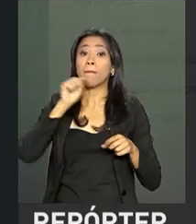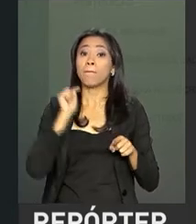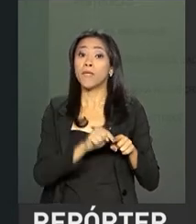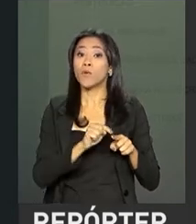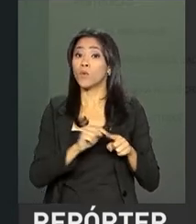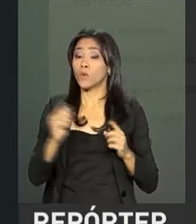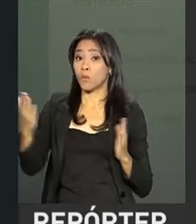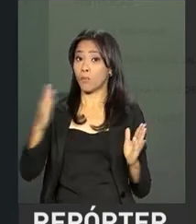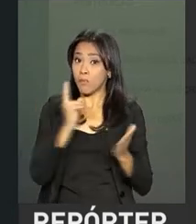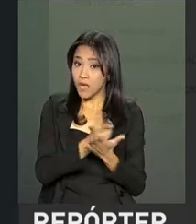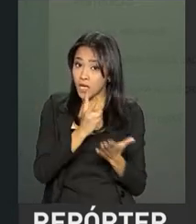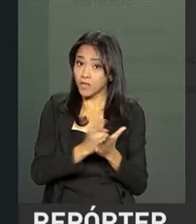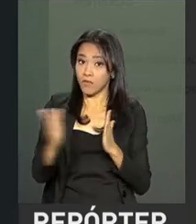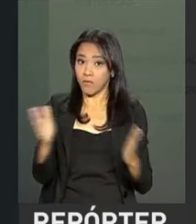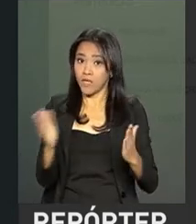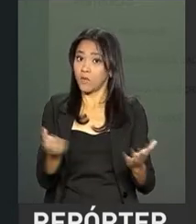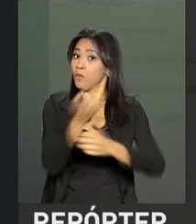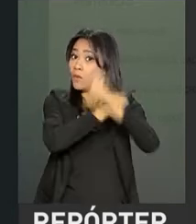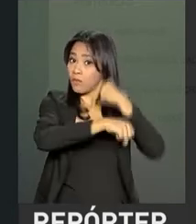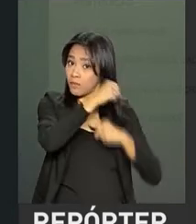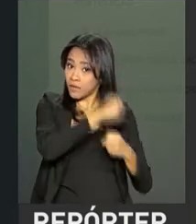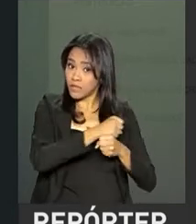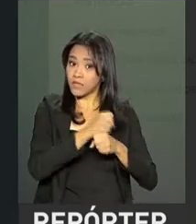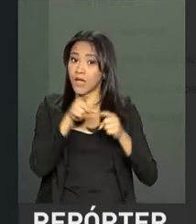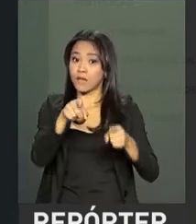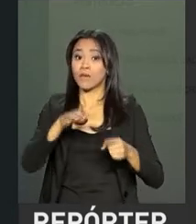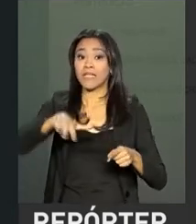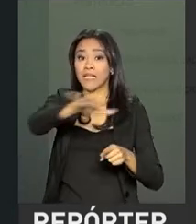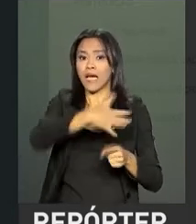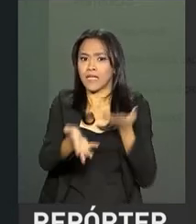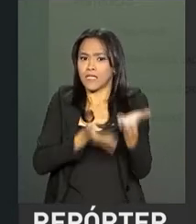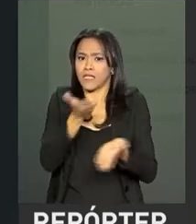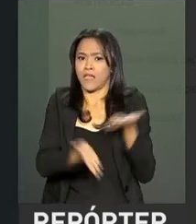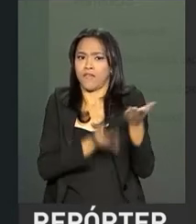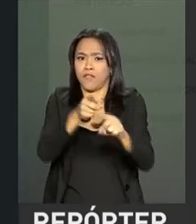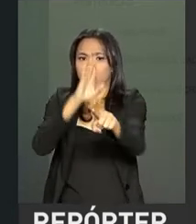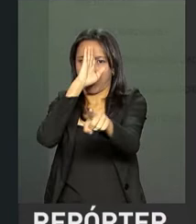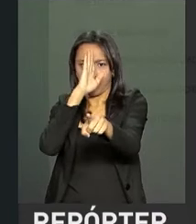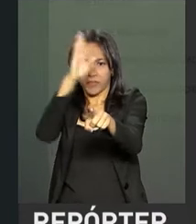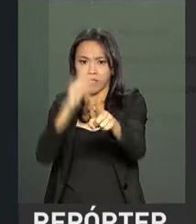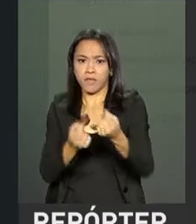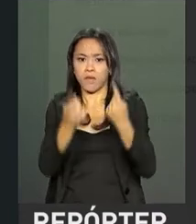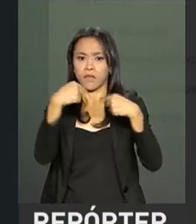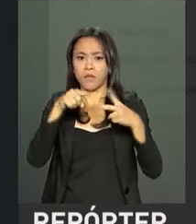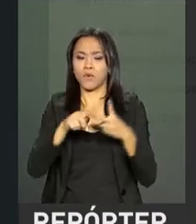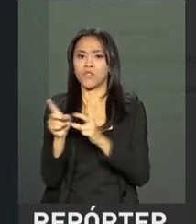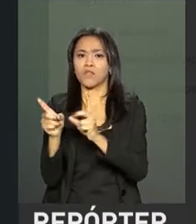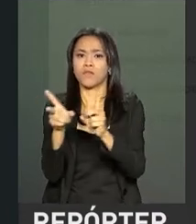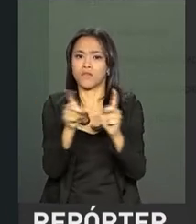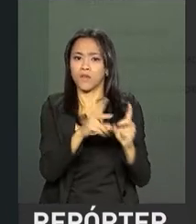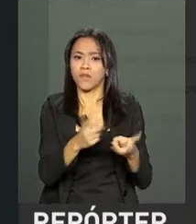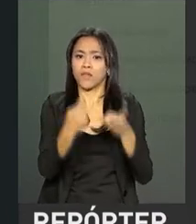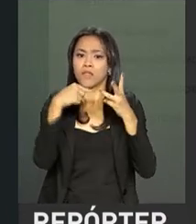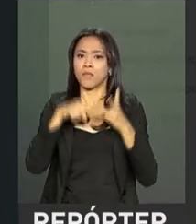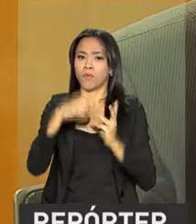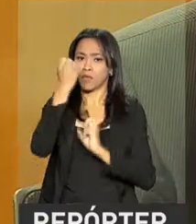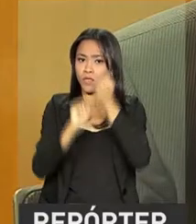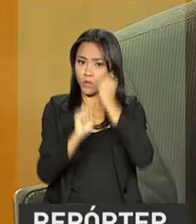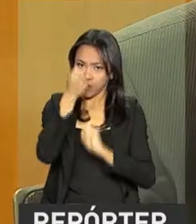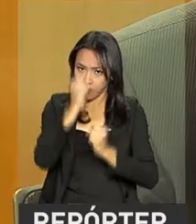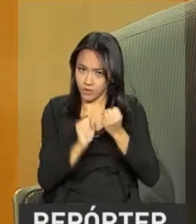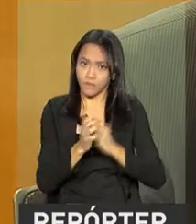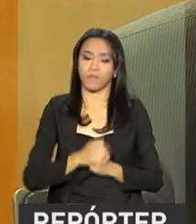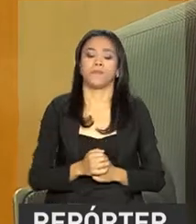o setor de serviços lidera o ranking dos mais procurados depois vem o comércio ea indústria o